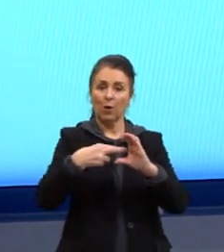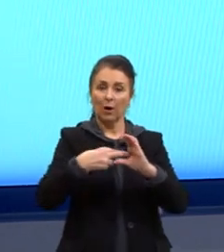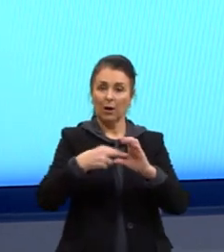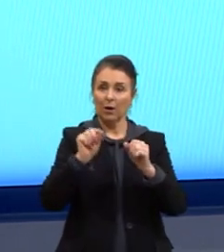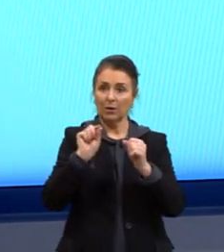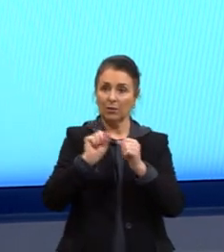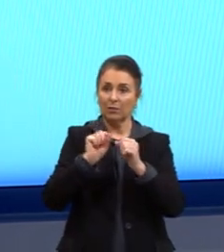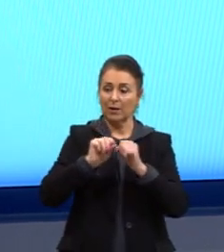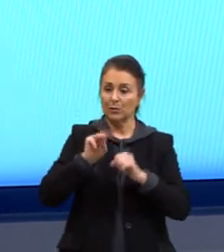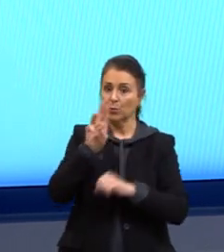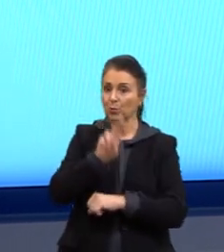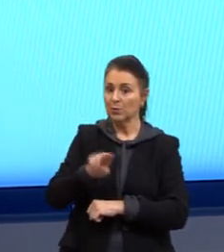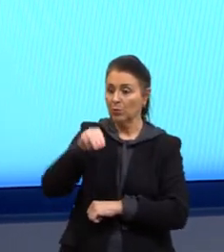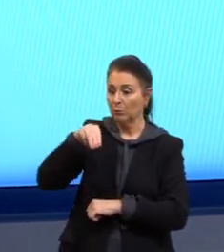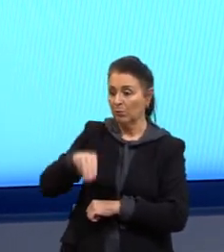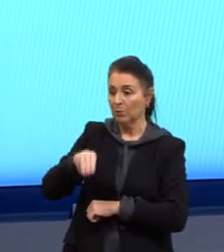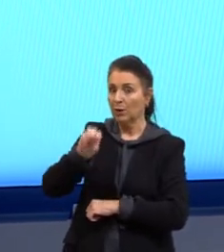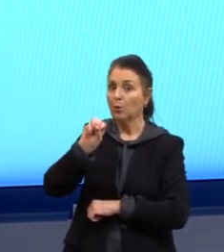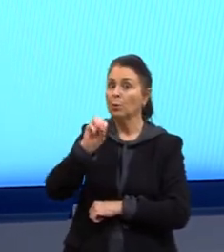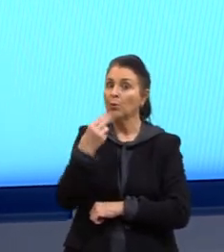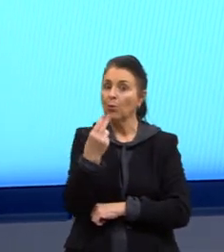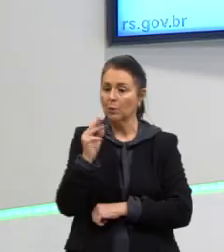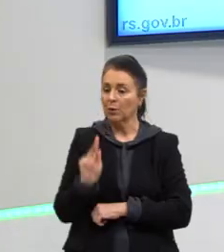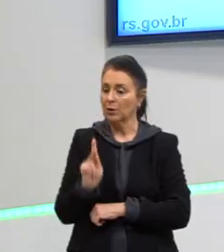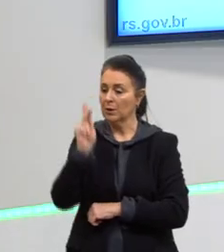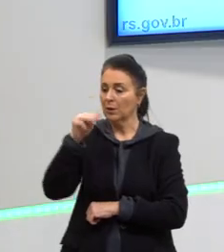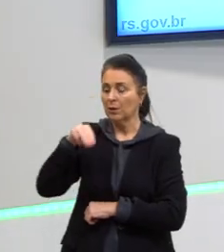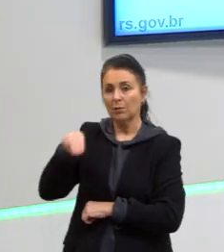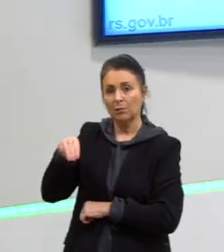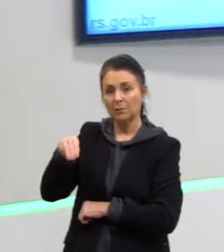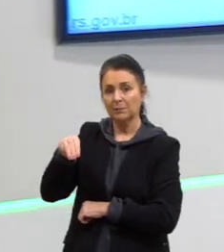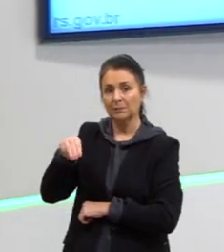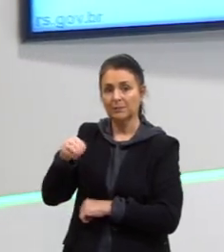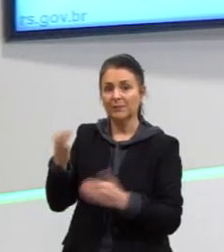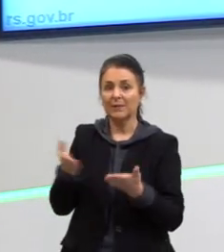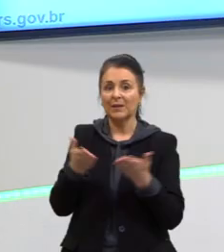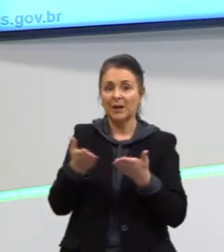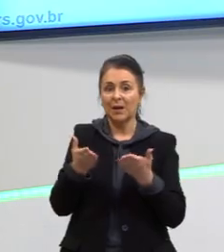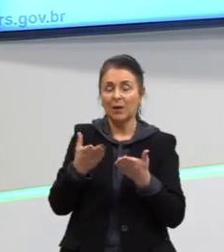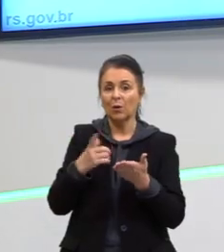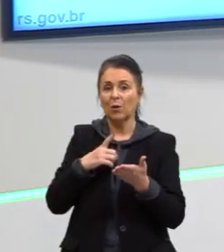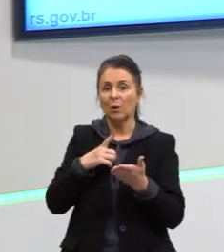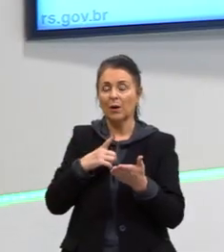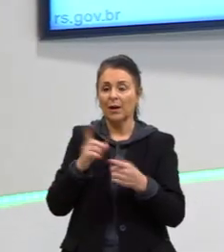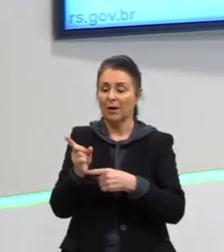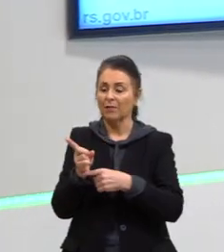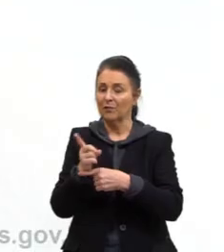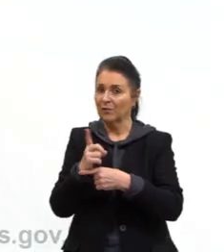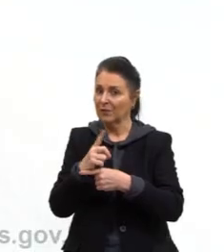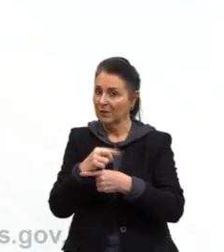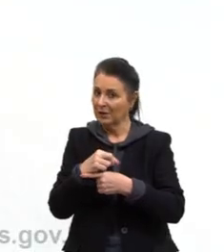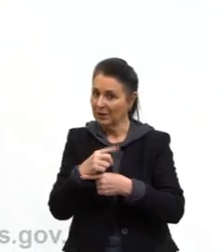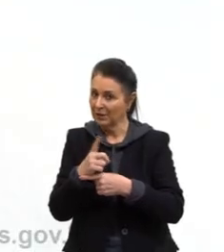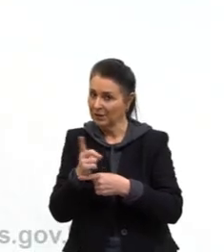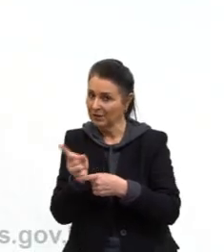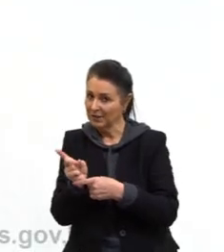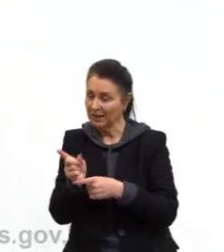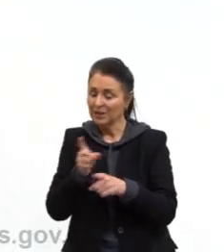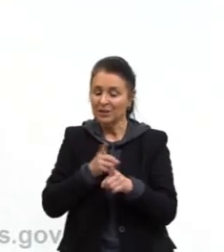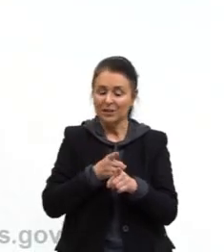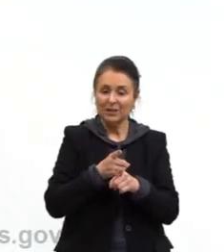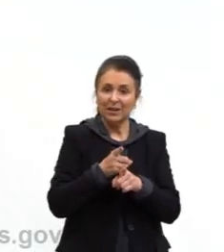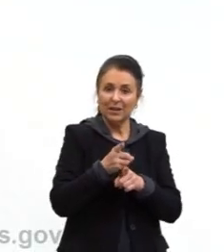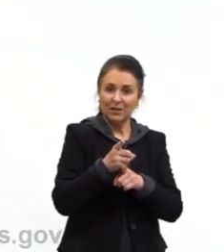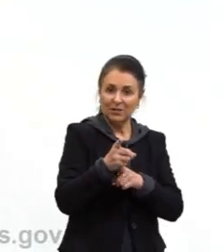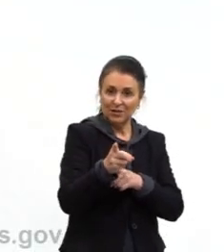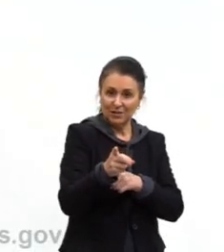gente faz em metros né ou quilômetros é bom agora sobre essa questão da velocidade tangencial e